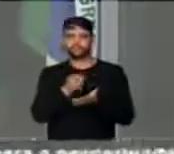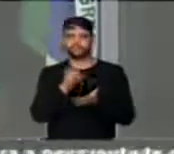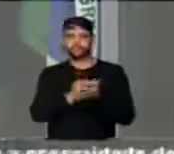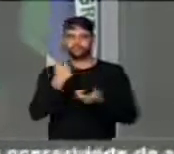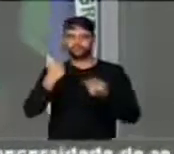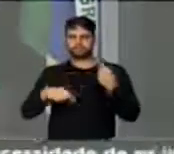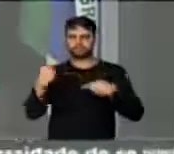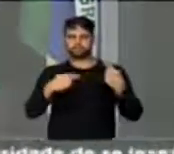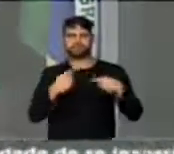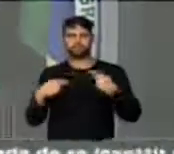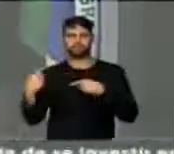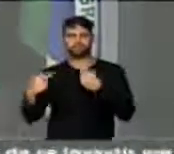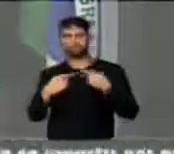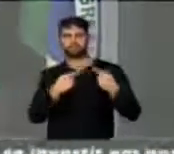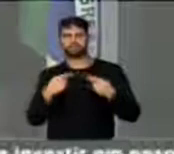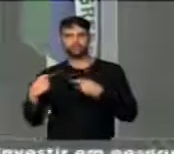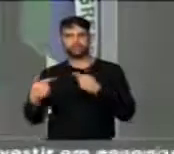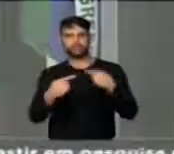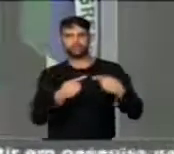debatendo,